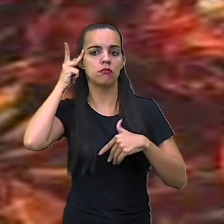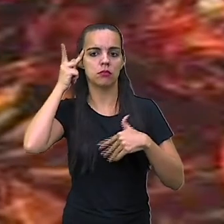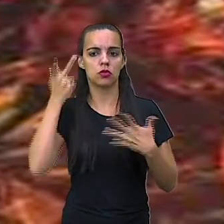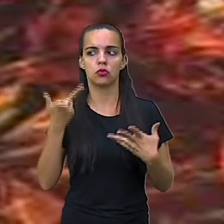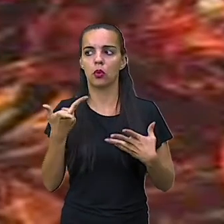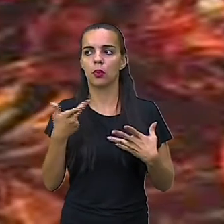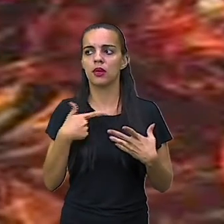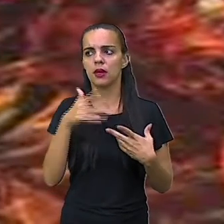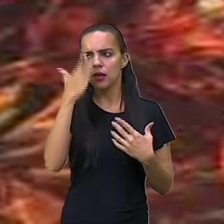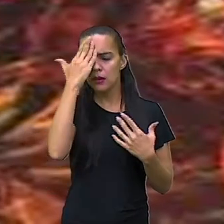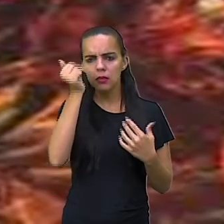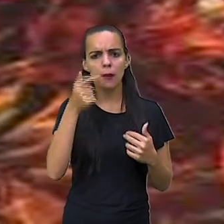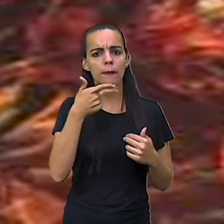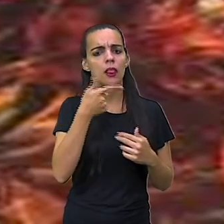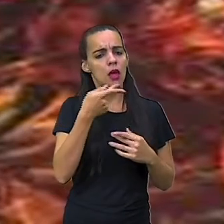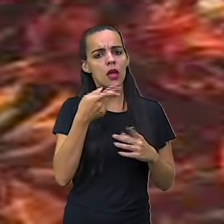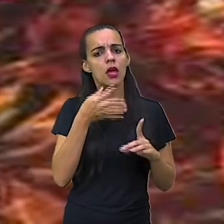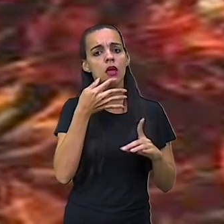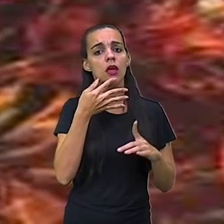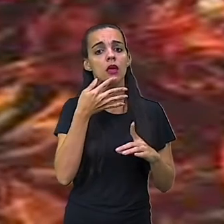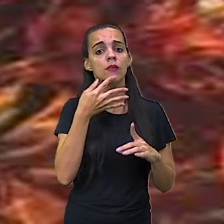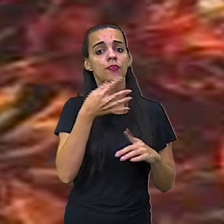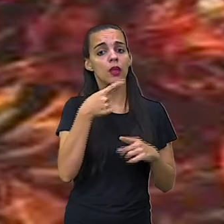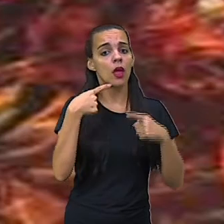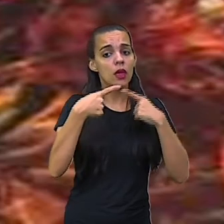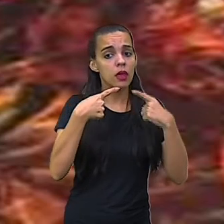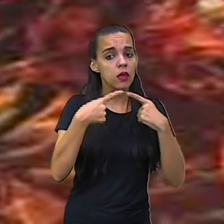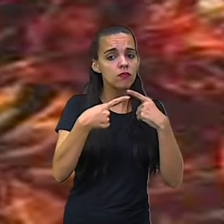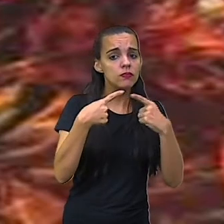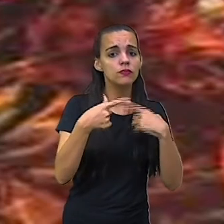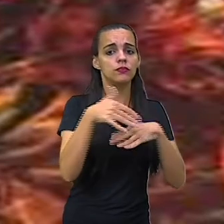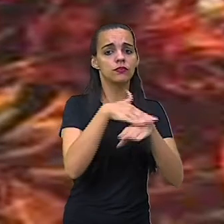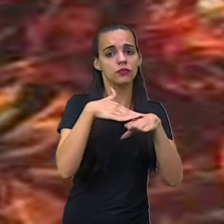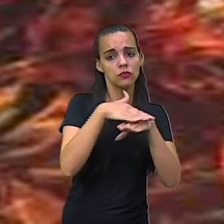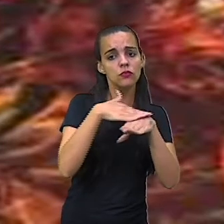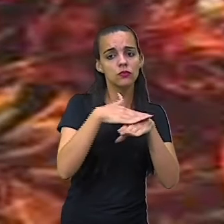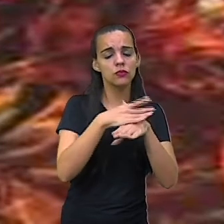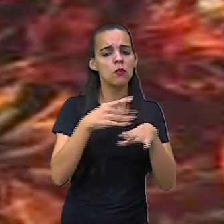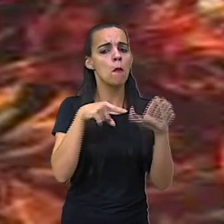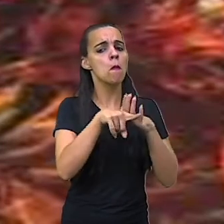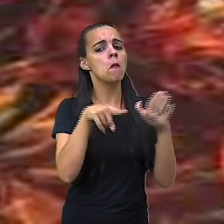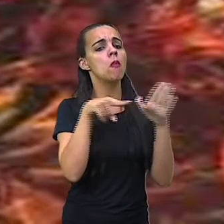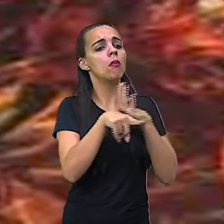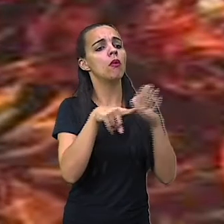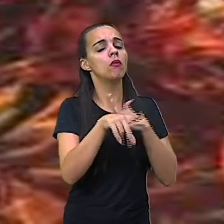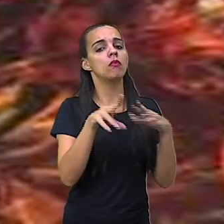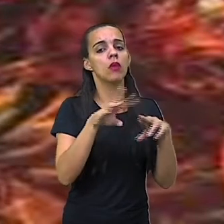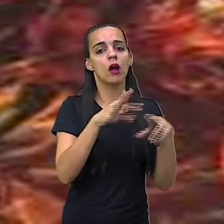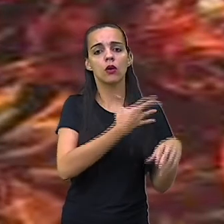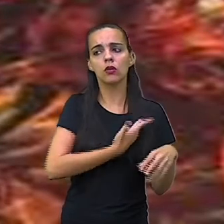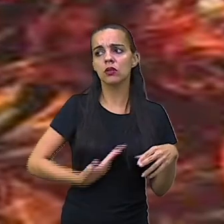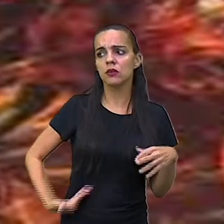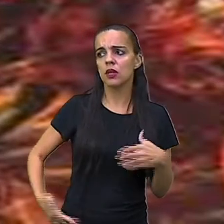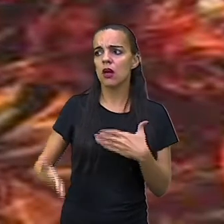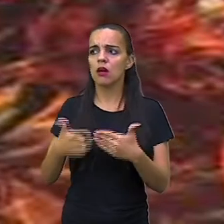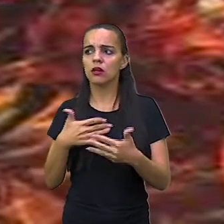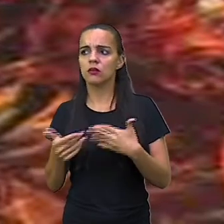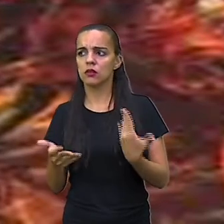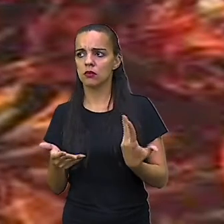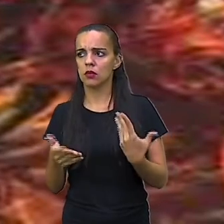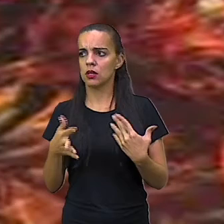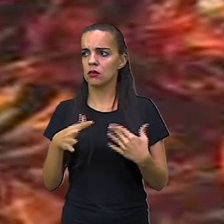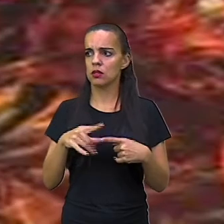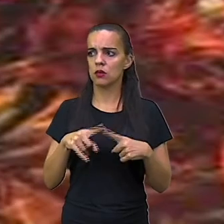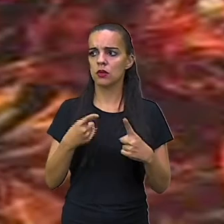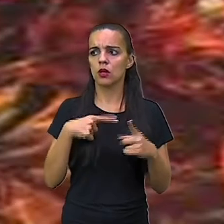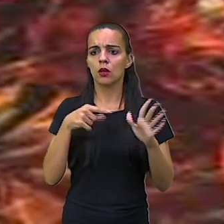e cobrar também das pessoas que estão no governo, independente se foi eleita ou